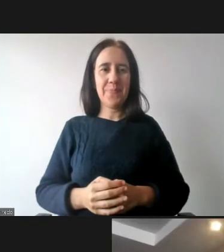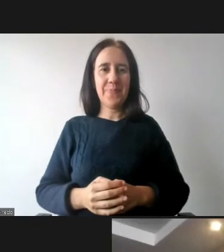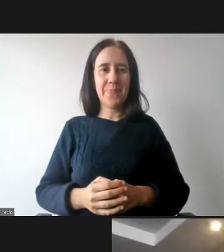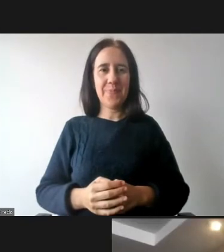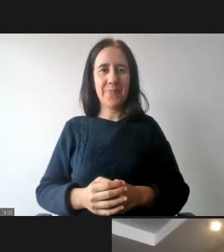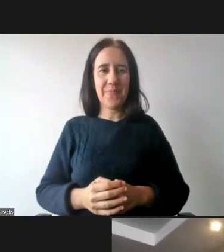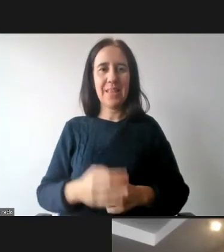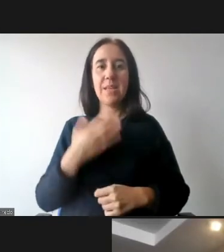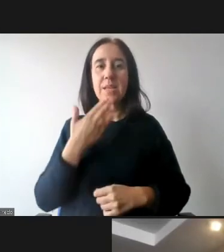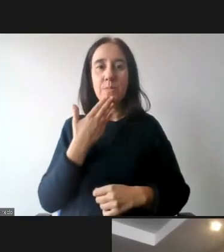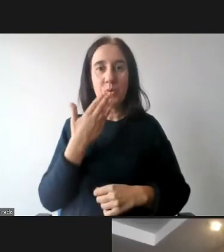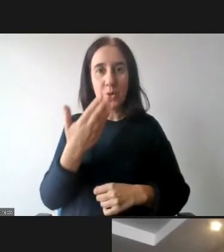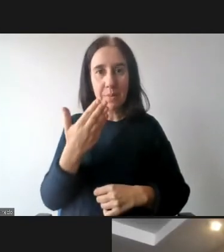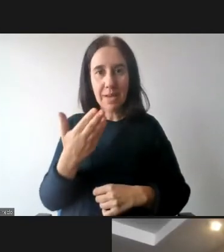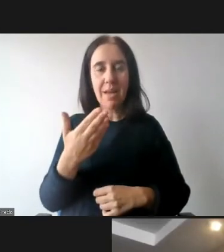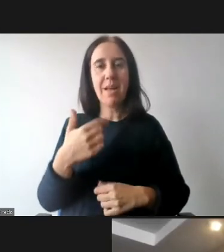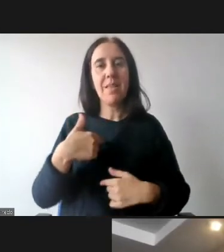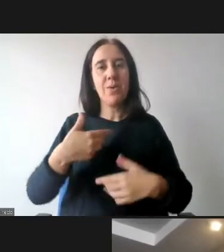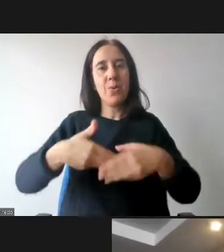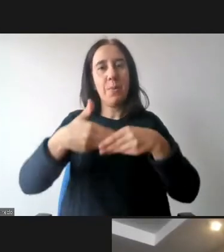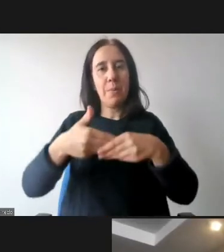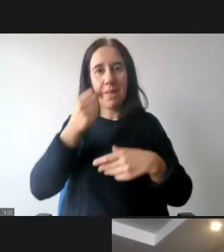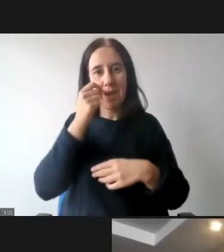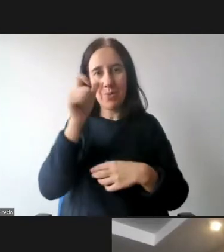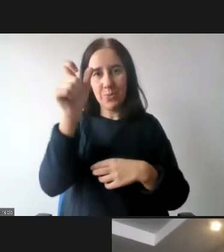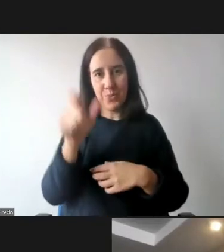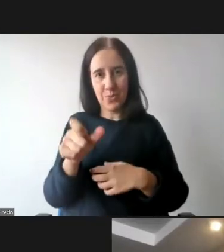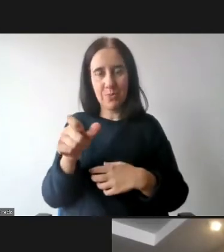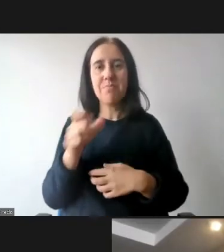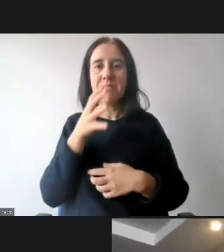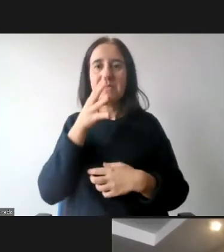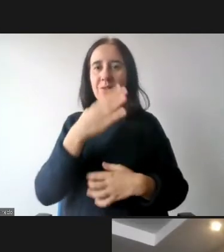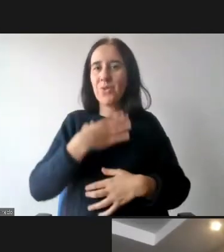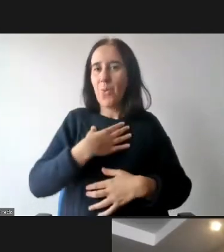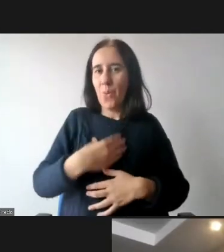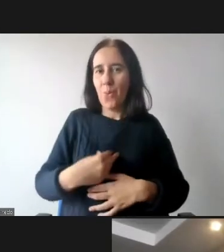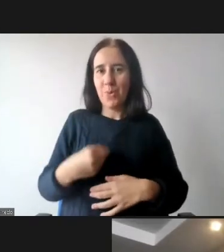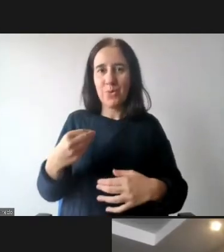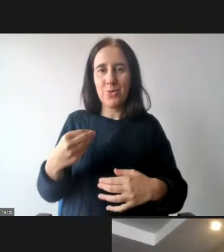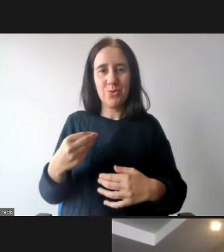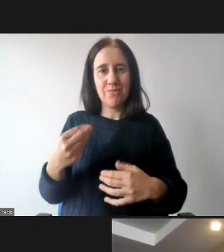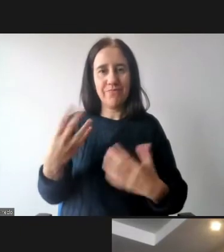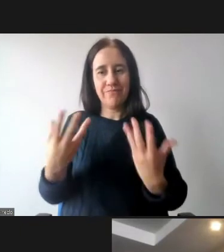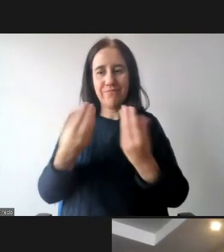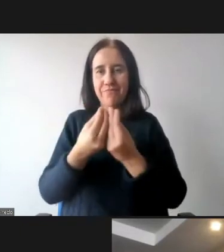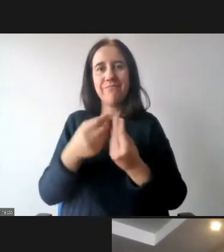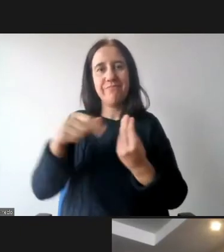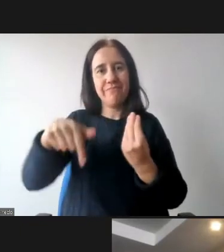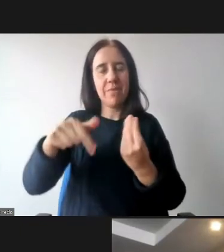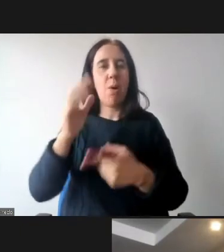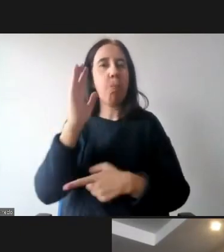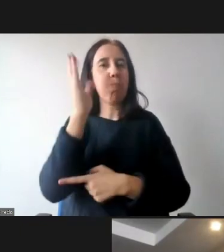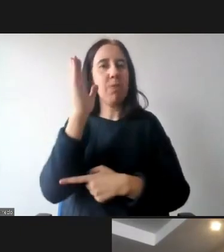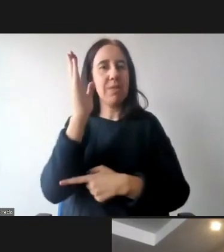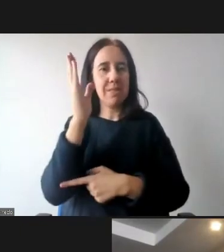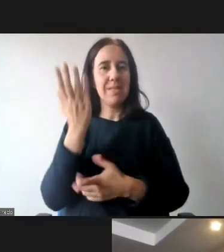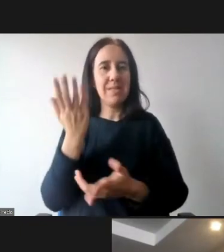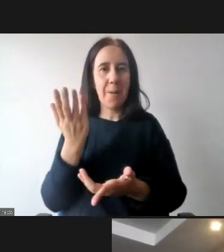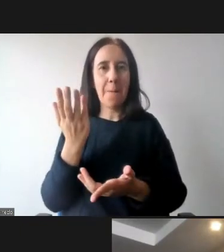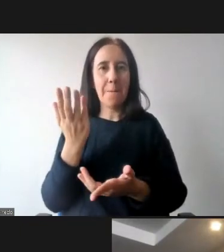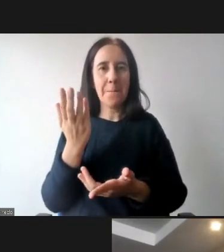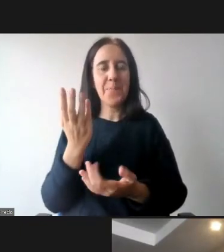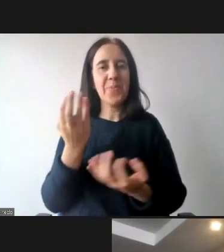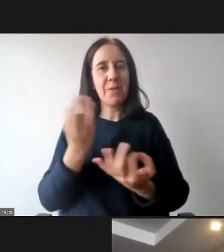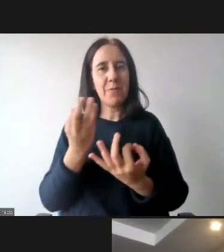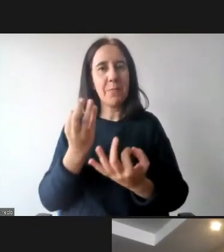Muito obrigada. Começo por cumprimentá-lo e dizer que é um gosto estar a integrar esta sessão e contar